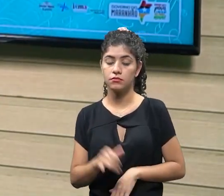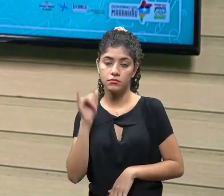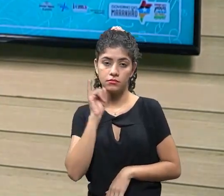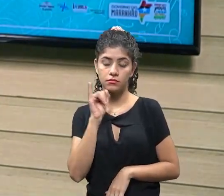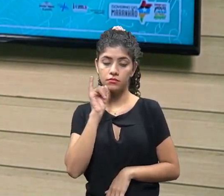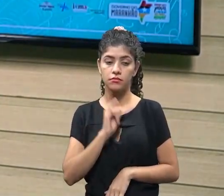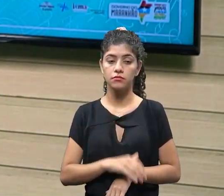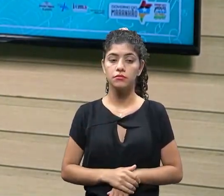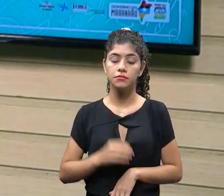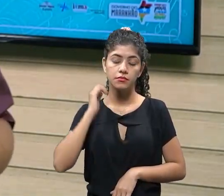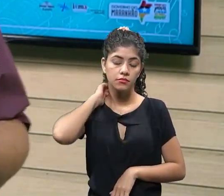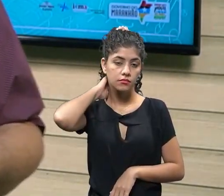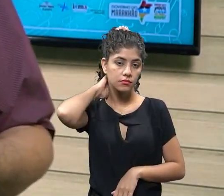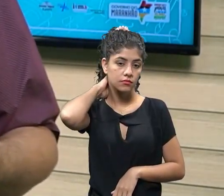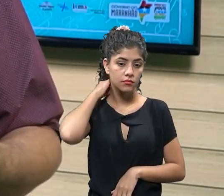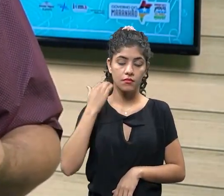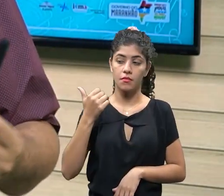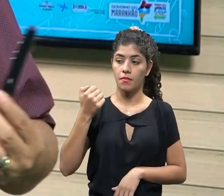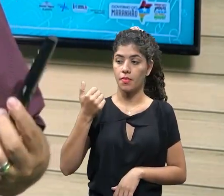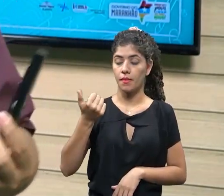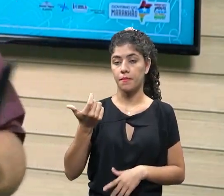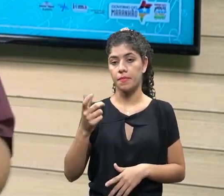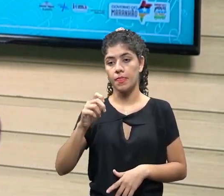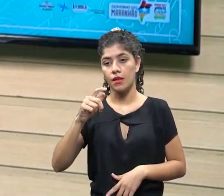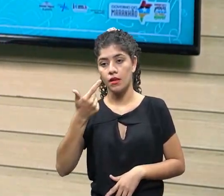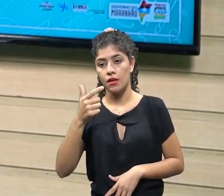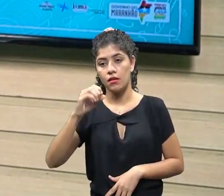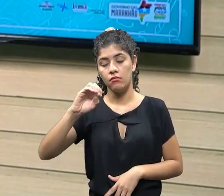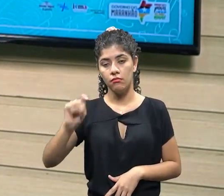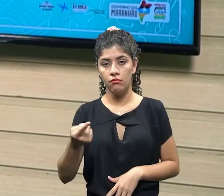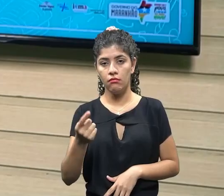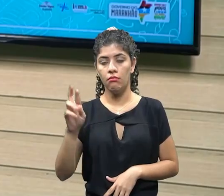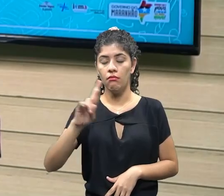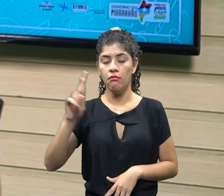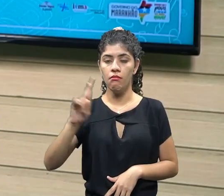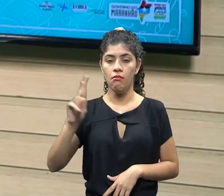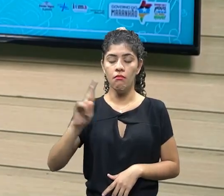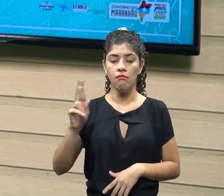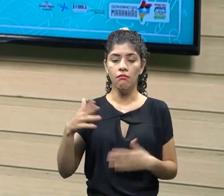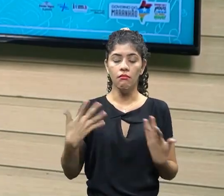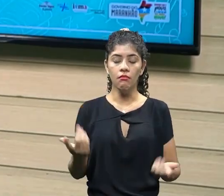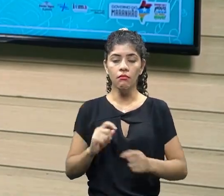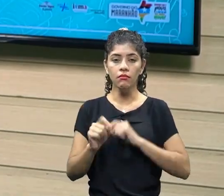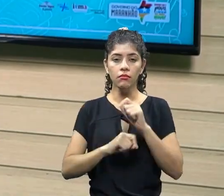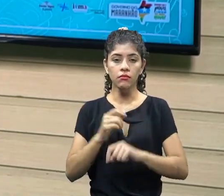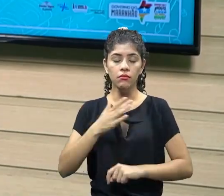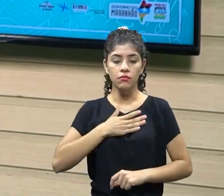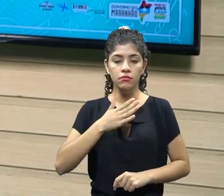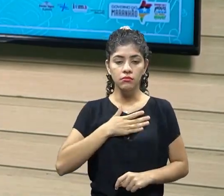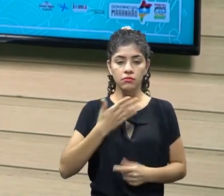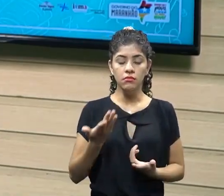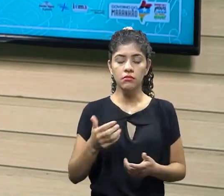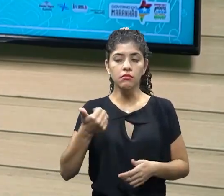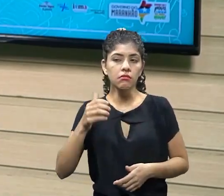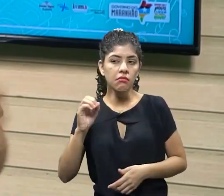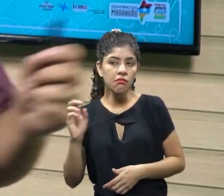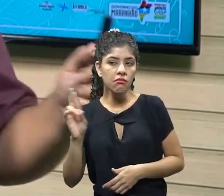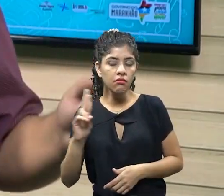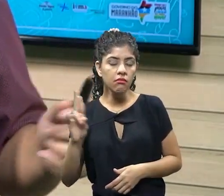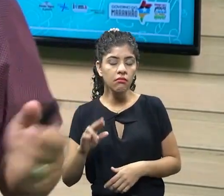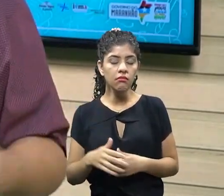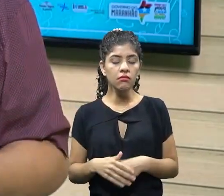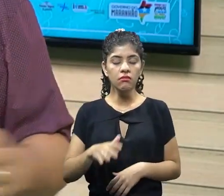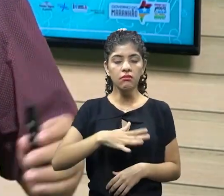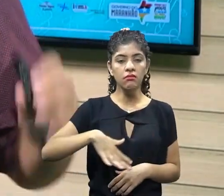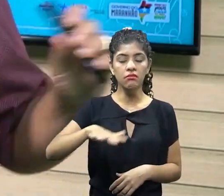essa caneta está custando R$10, então eu sei que meu preço médio está por isso. Então o mercado, os